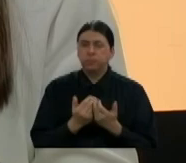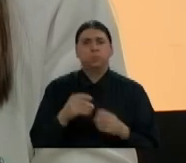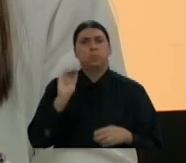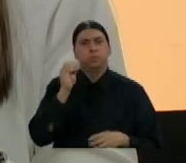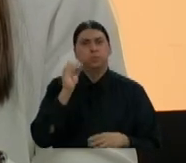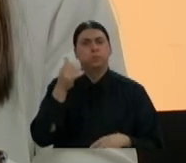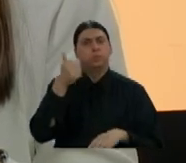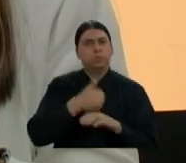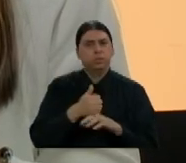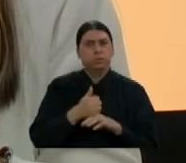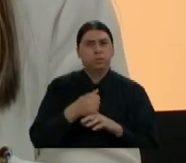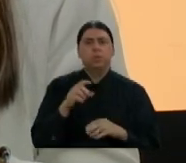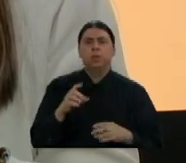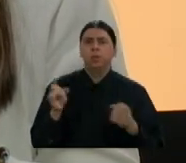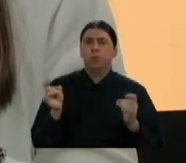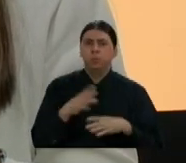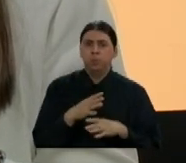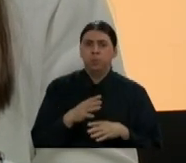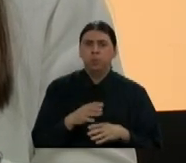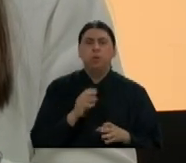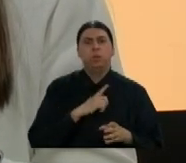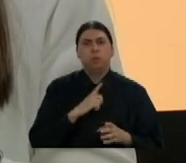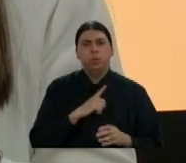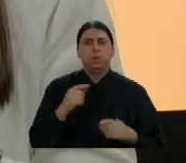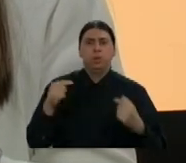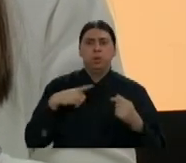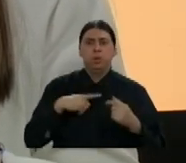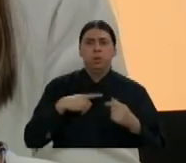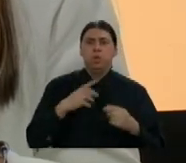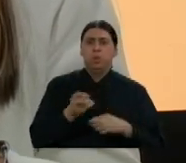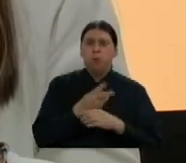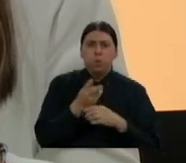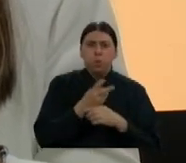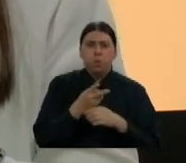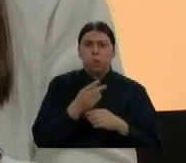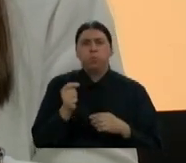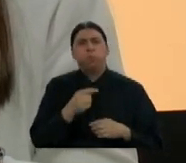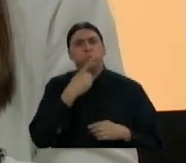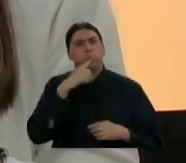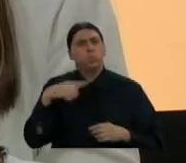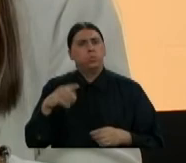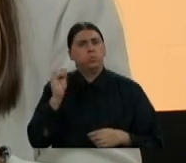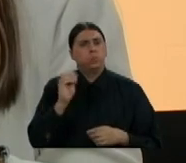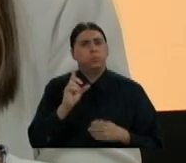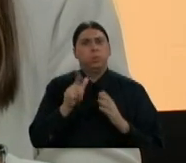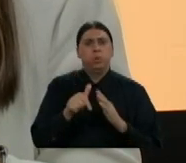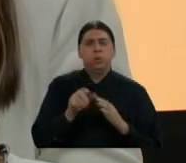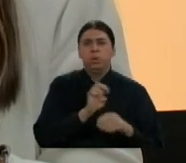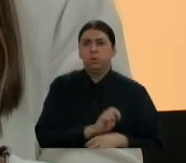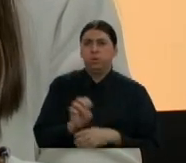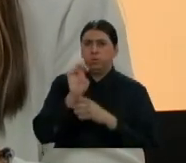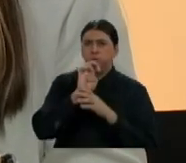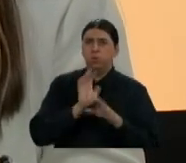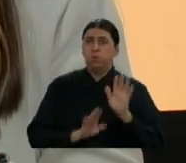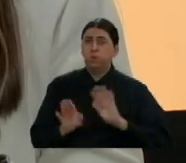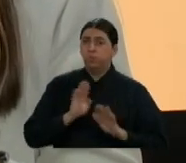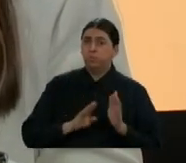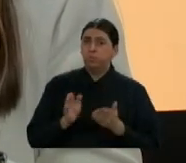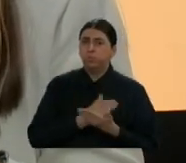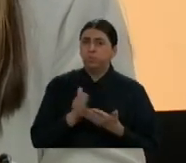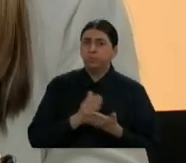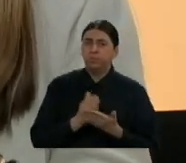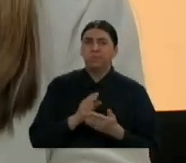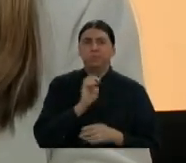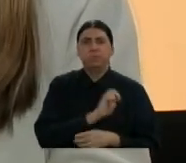adotar eu estou como eu estou correndo com as crianças de porto alegre depois em outros estados conforme habilitação porque você indica os